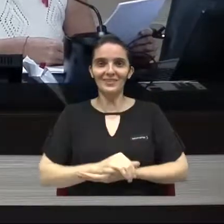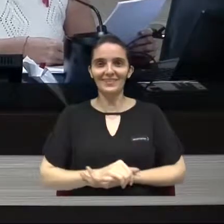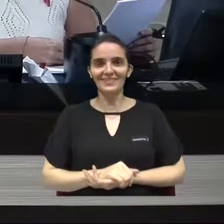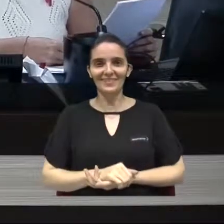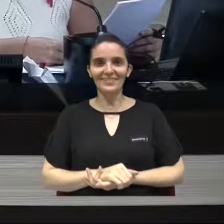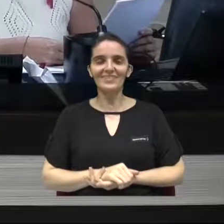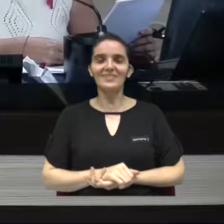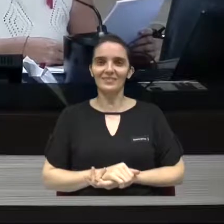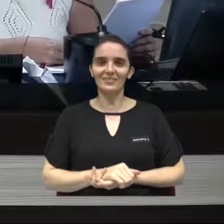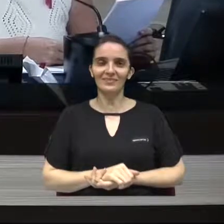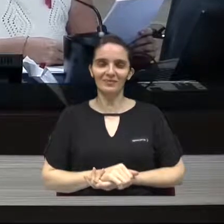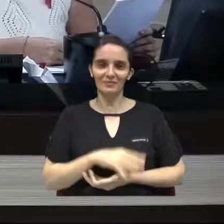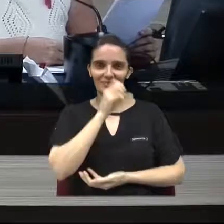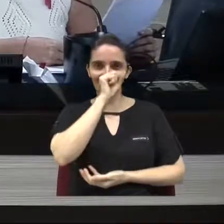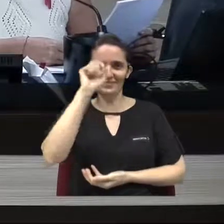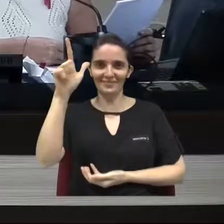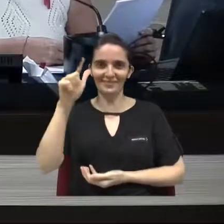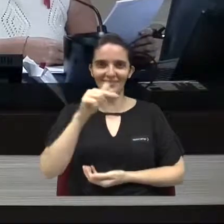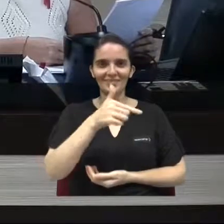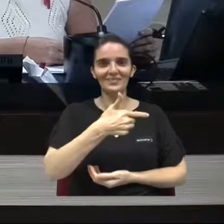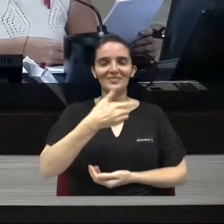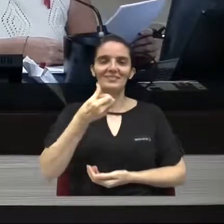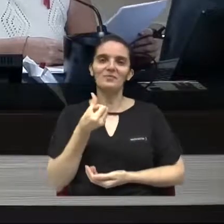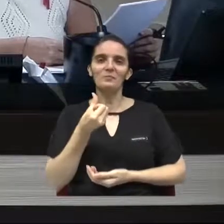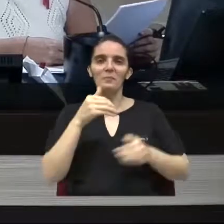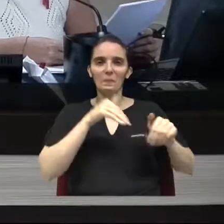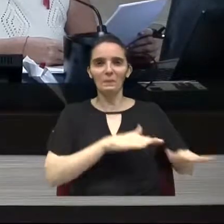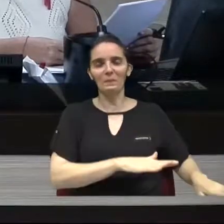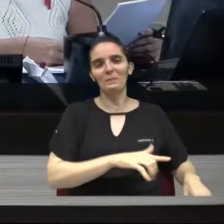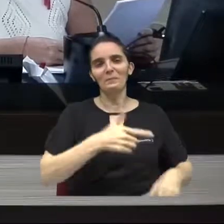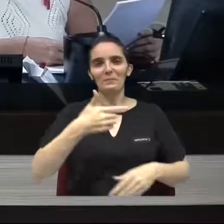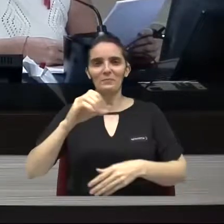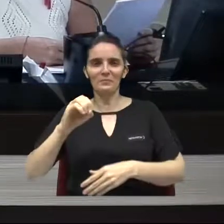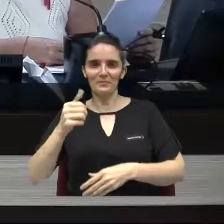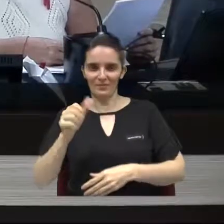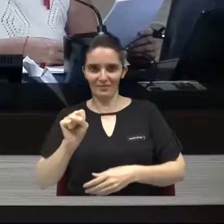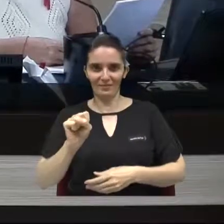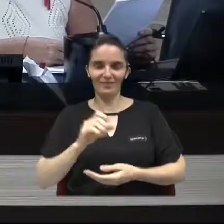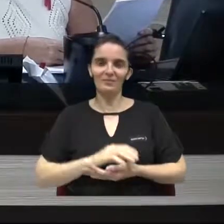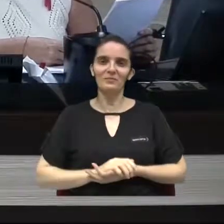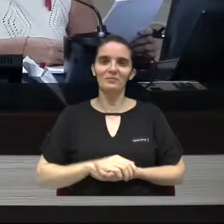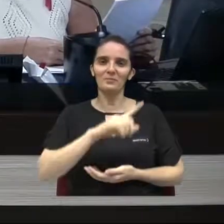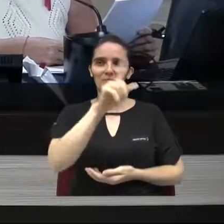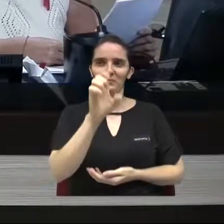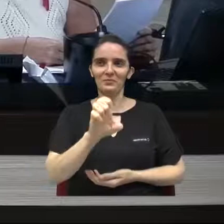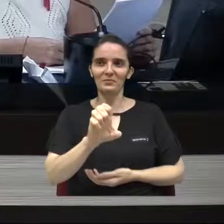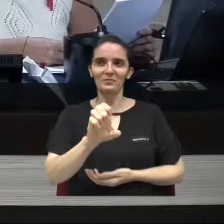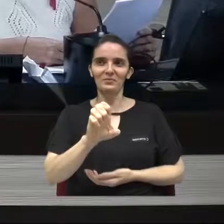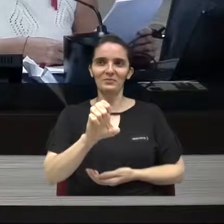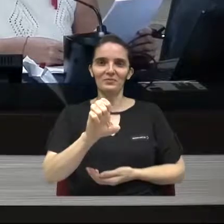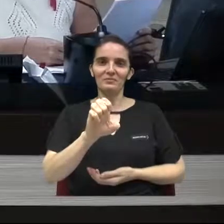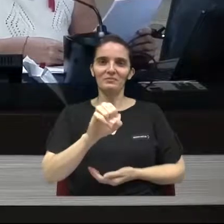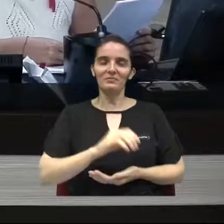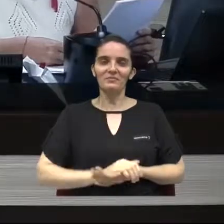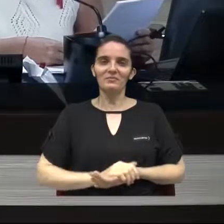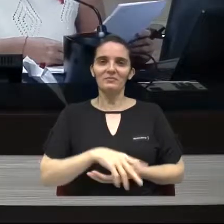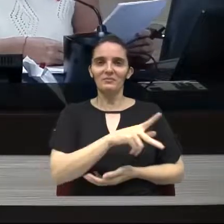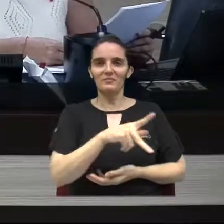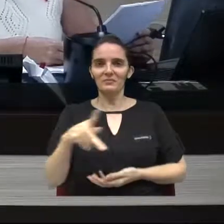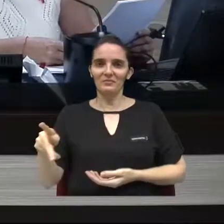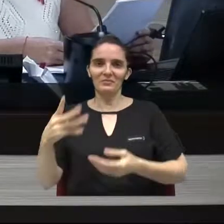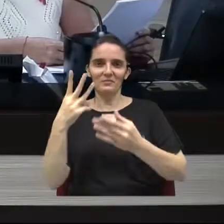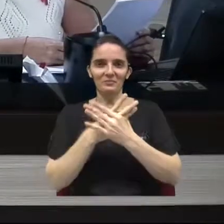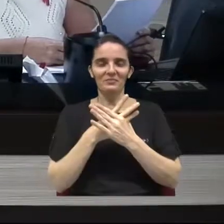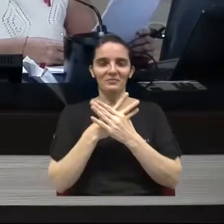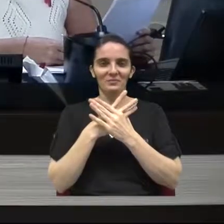secretaria. Limeira, 26 de setembro de 2018. Excelentíssimo senhor José Roberto Bernardo, presidente da Câmara